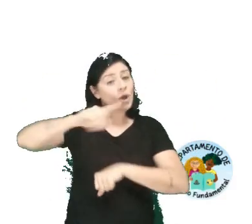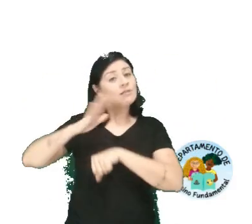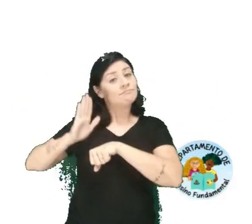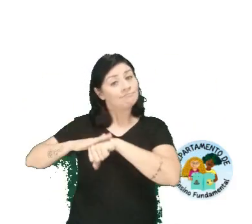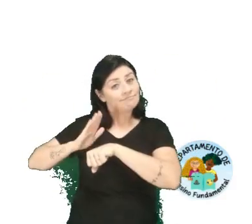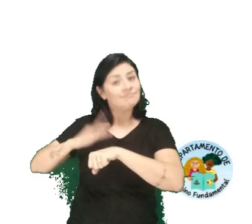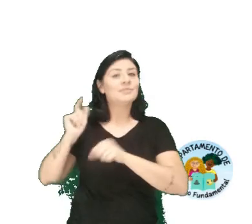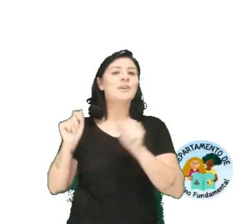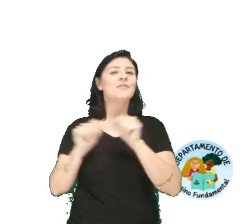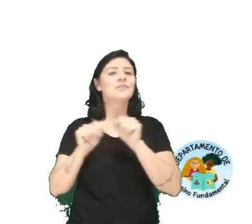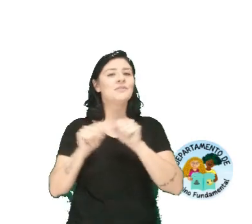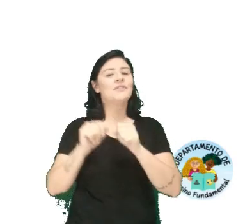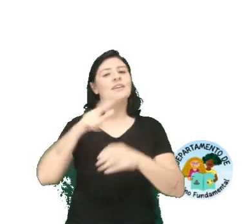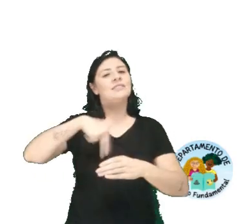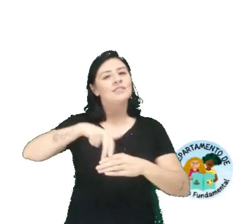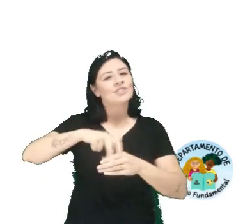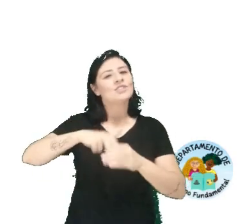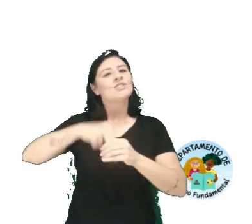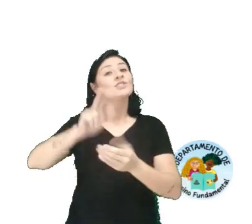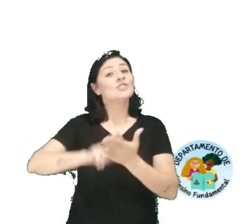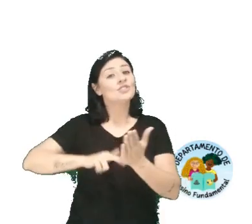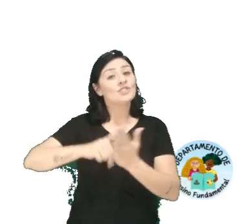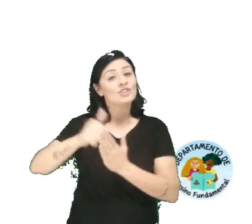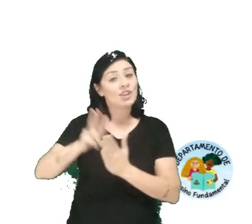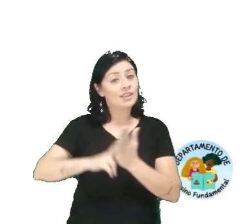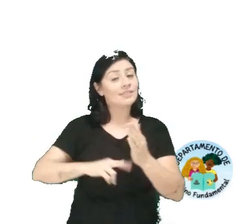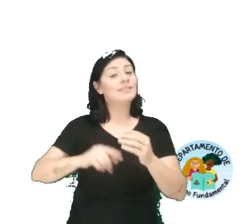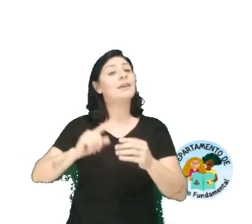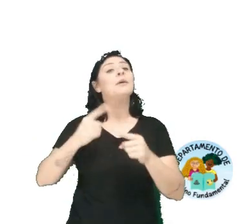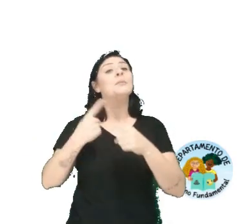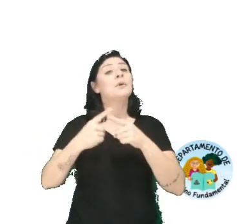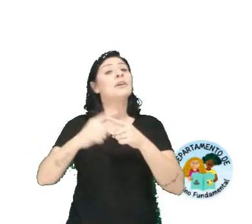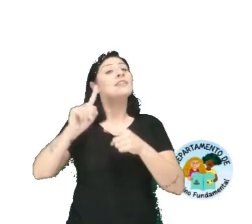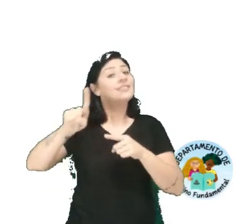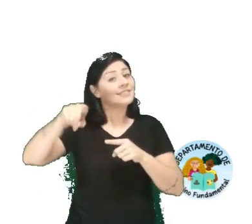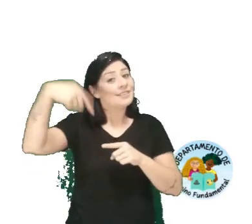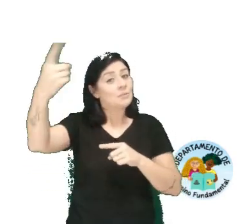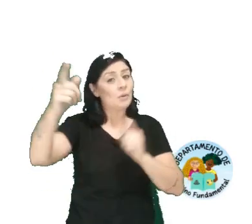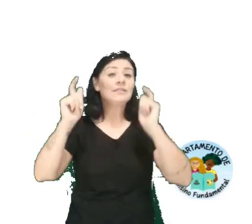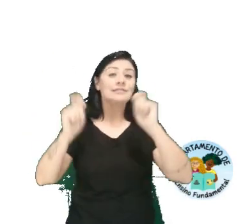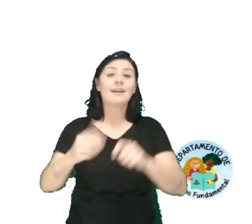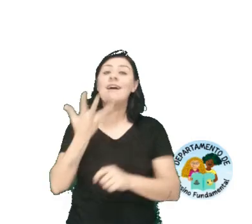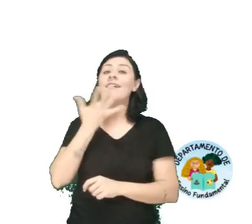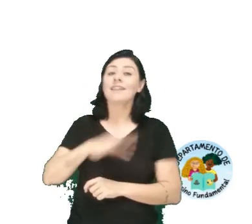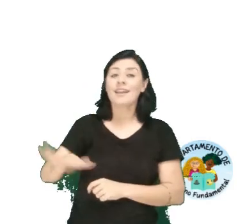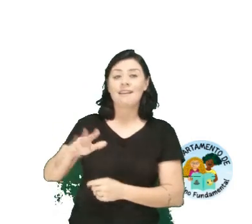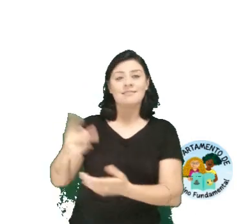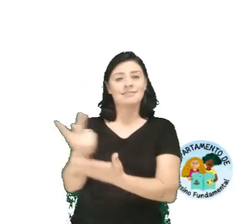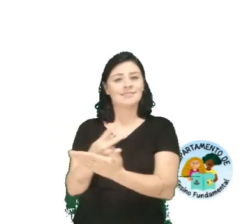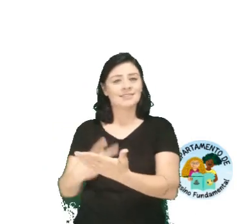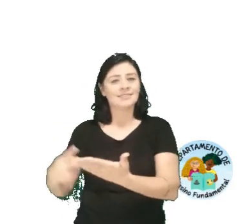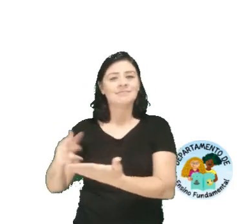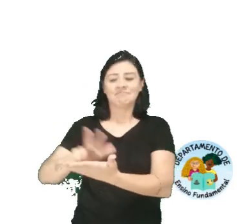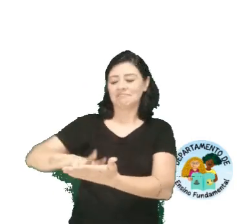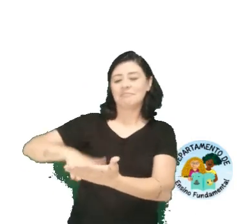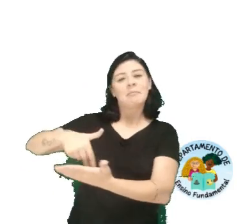nossas tintas para que na sequência, né, elas pudessem pintar,